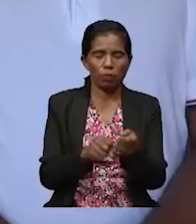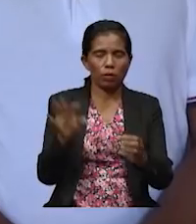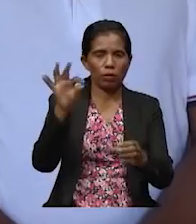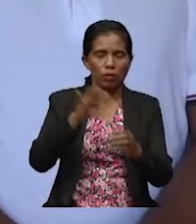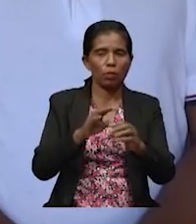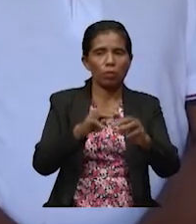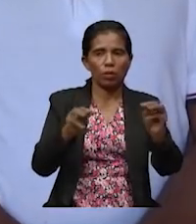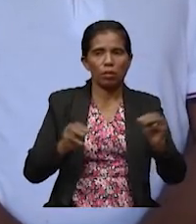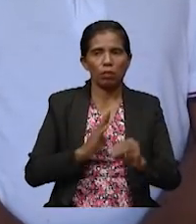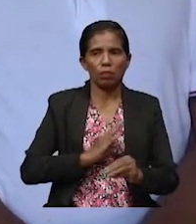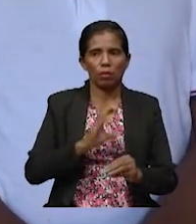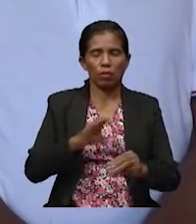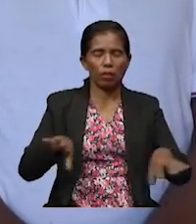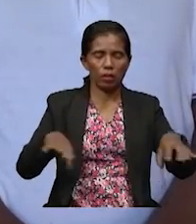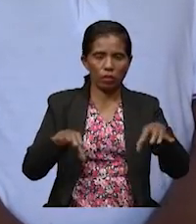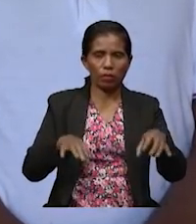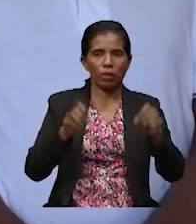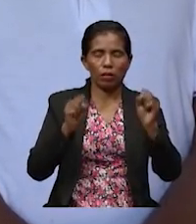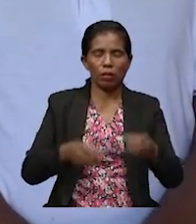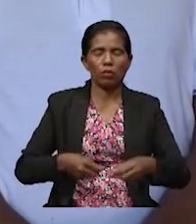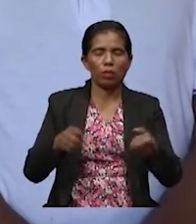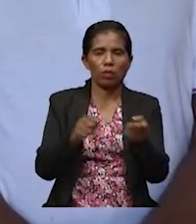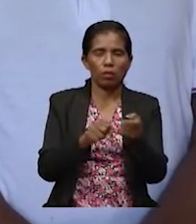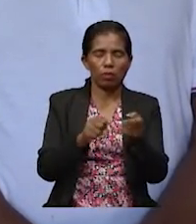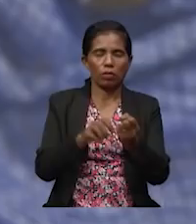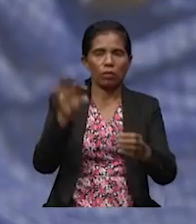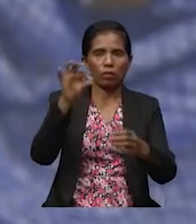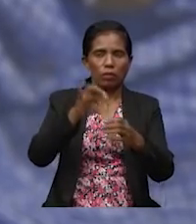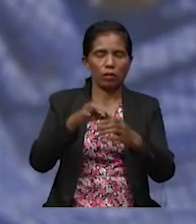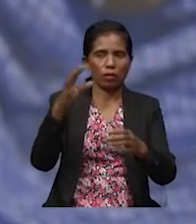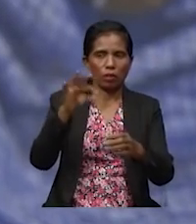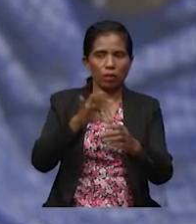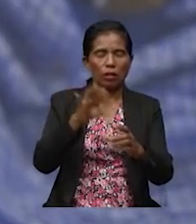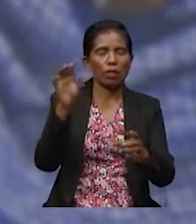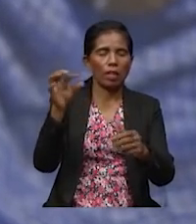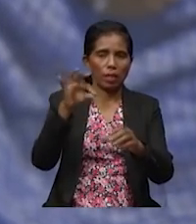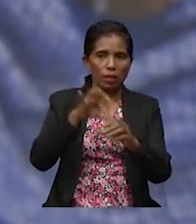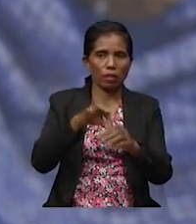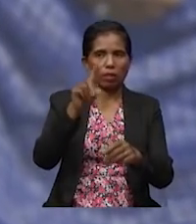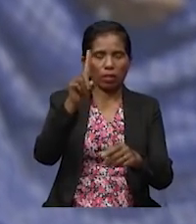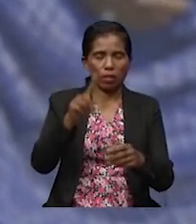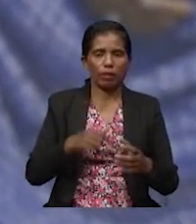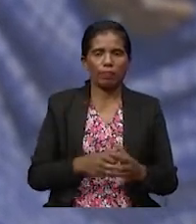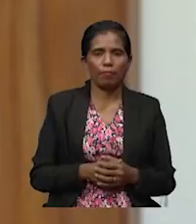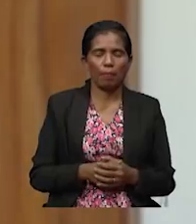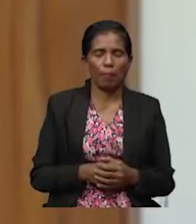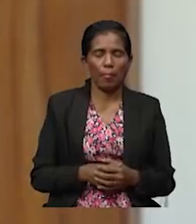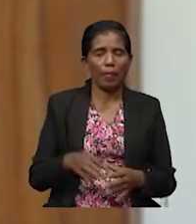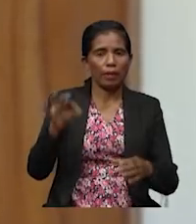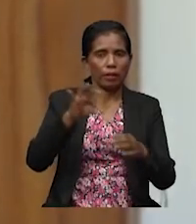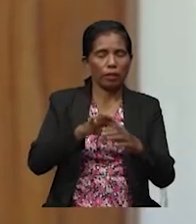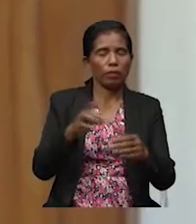município Baucau, minha serviço, onde foi apoio votos e eleição primeira volta. Na eleição segunda